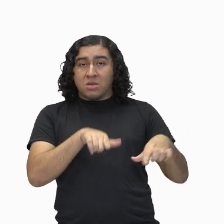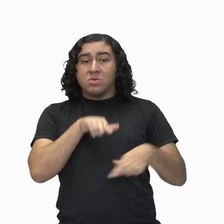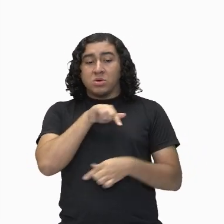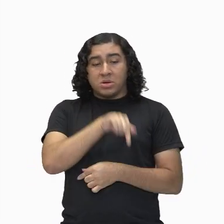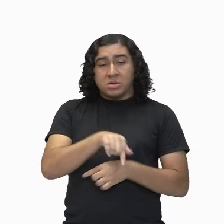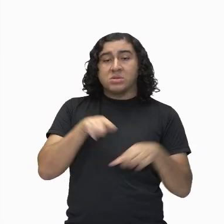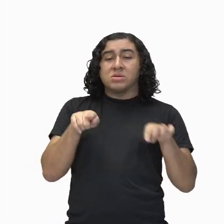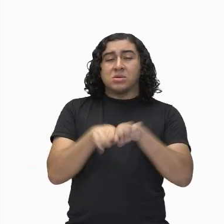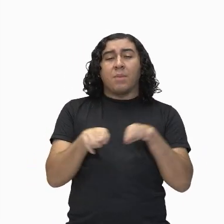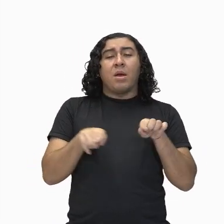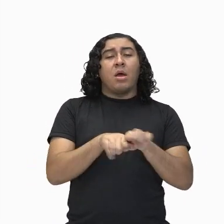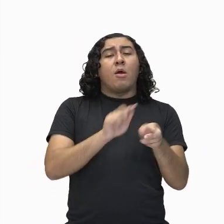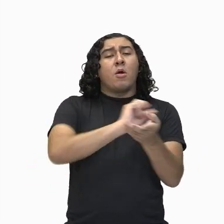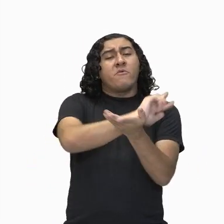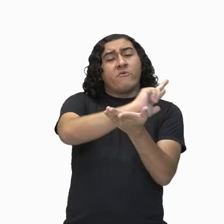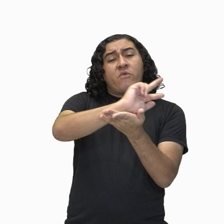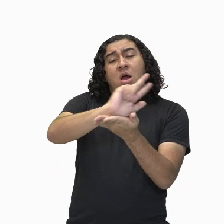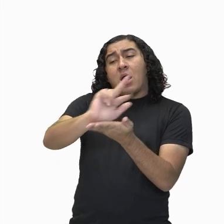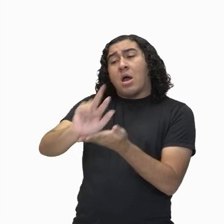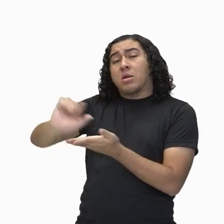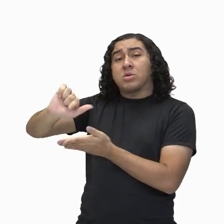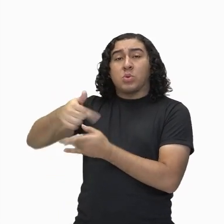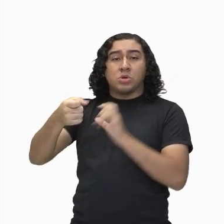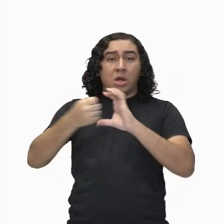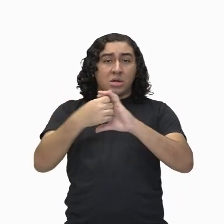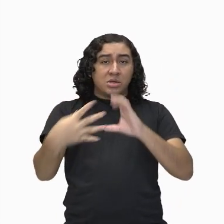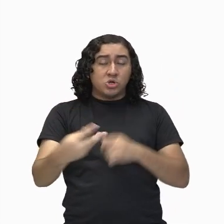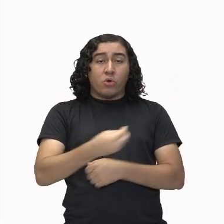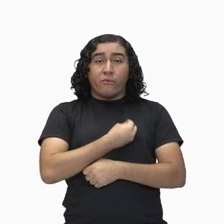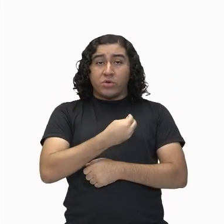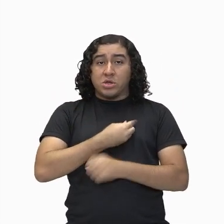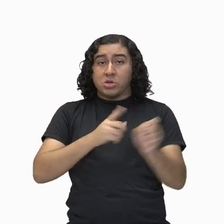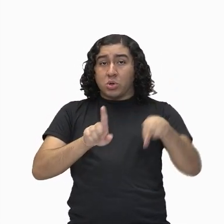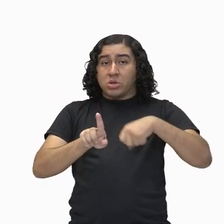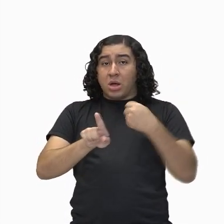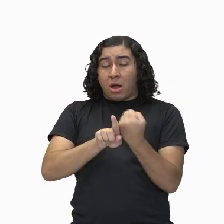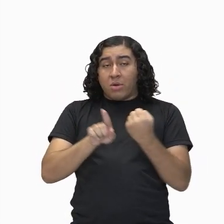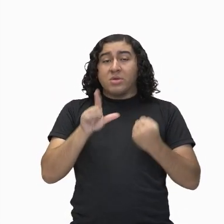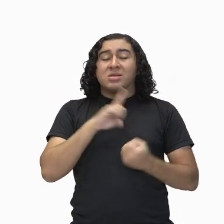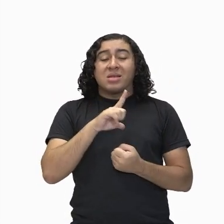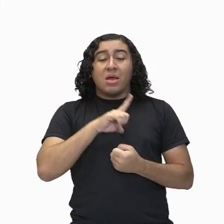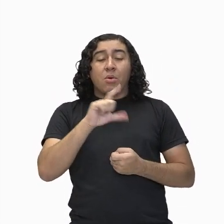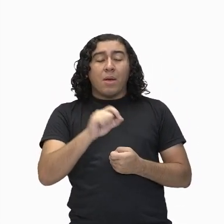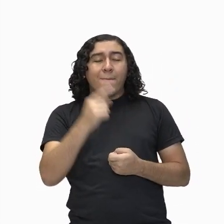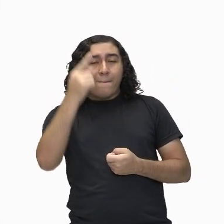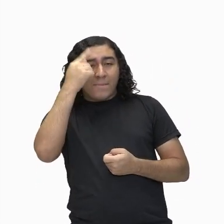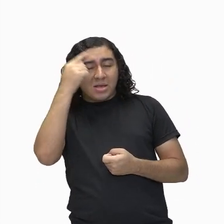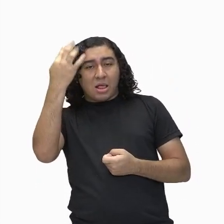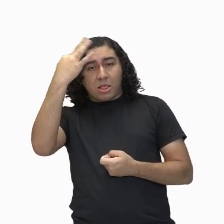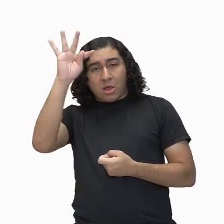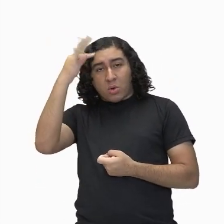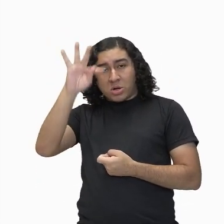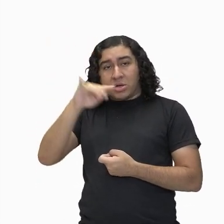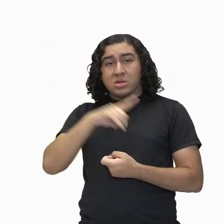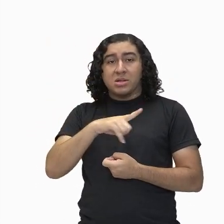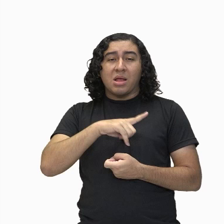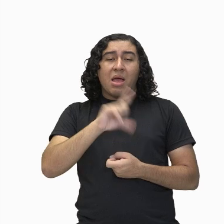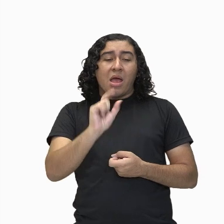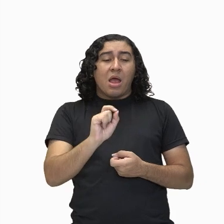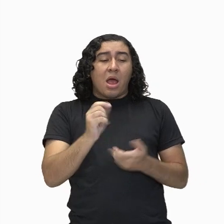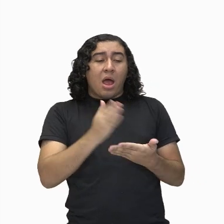e tantas outras esferas da vida social, né? Ele vai dizer para nós que existe uma liquidez e